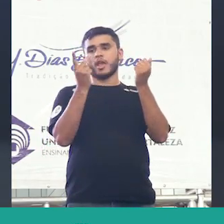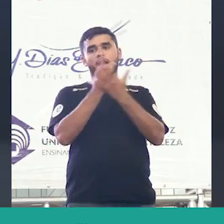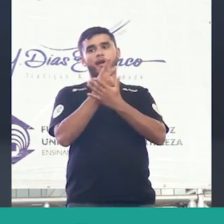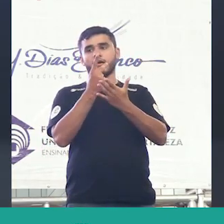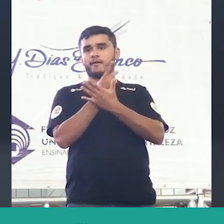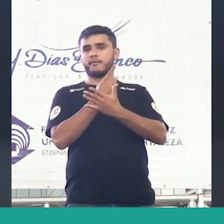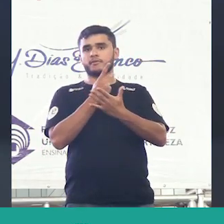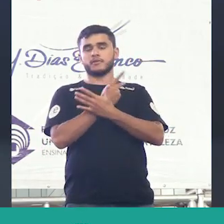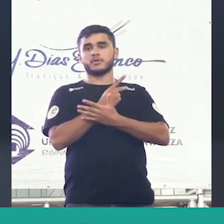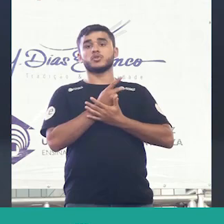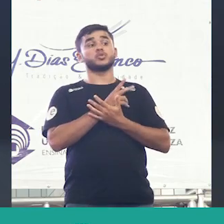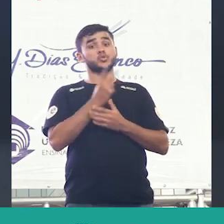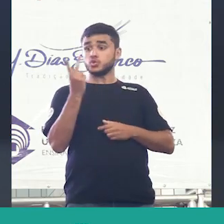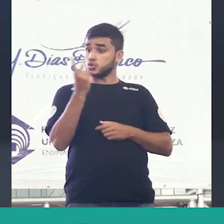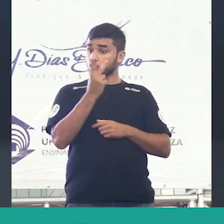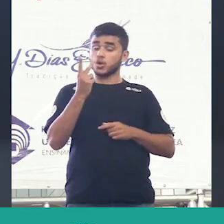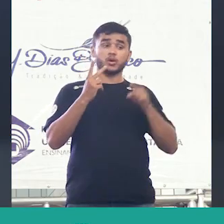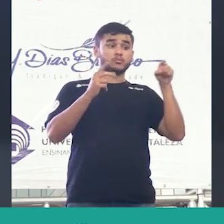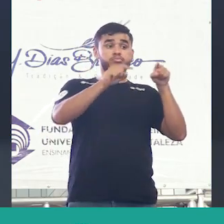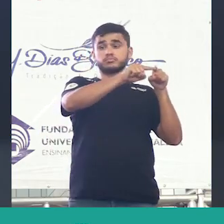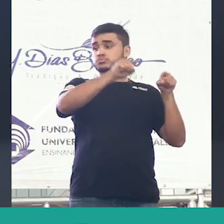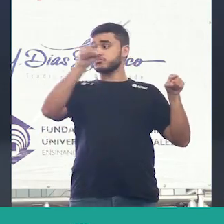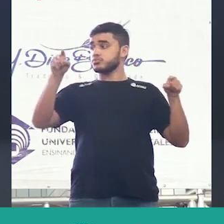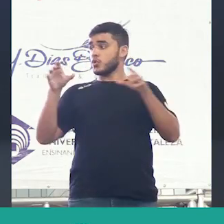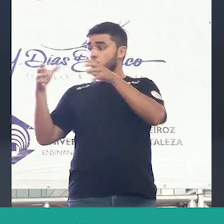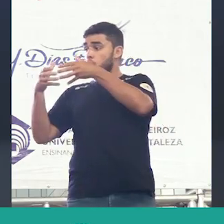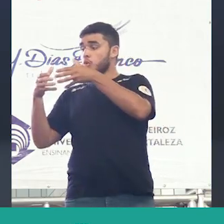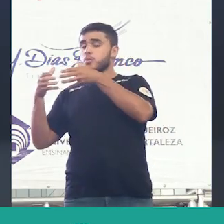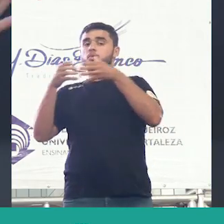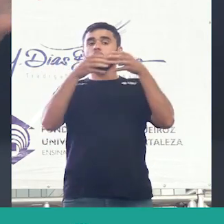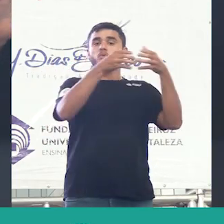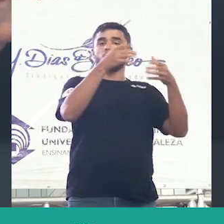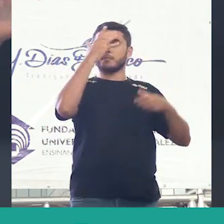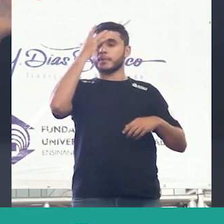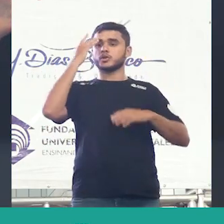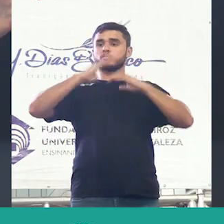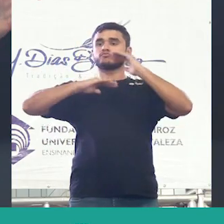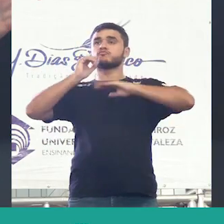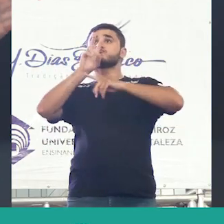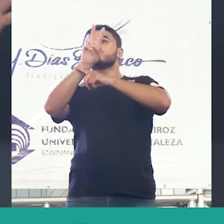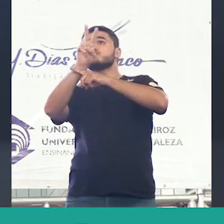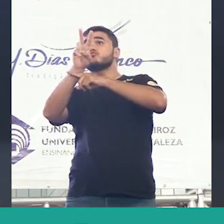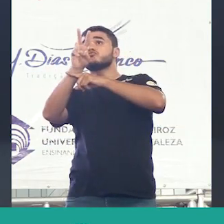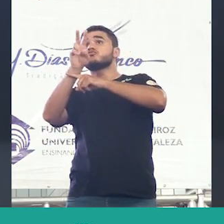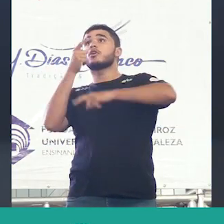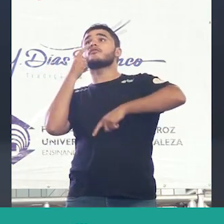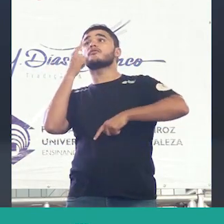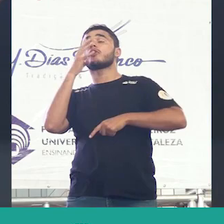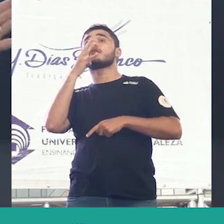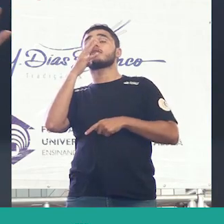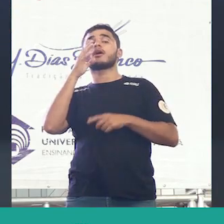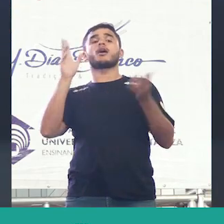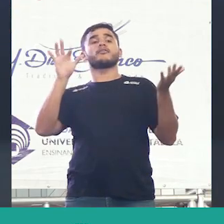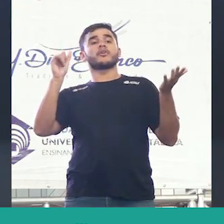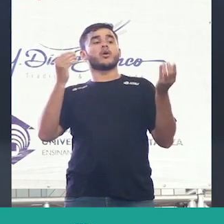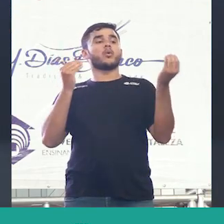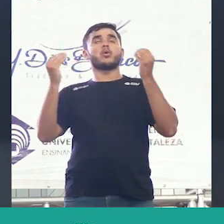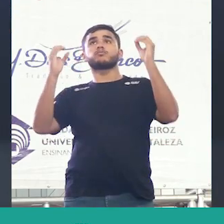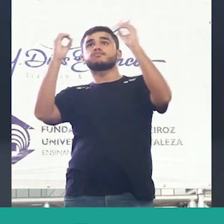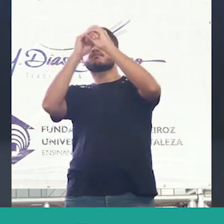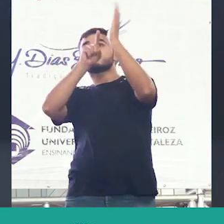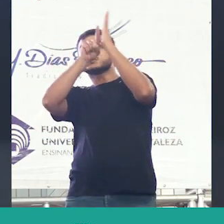Falso. Os dois ficaram na sombra. Por isso que mandaram duas linhas de pesquisa. Um para a ilha, outro